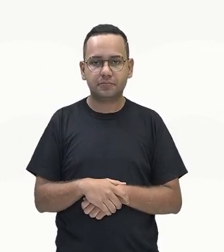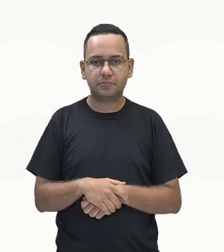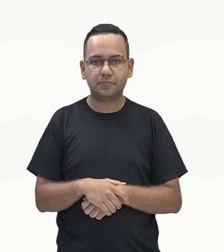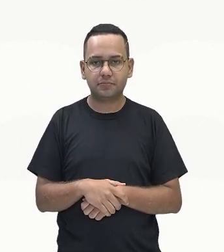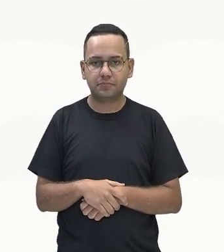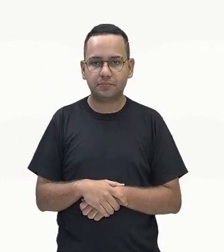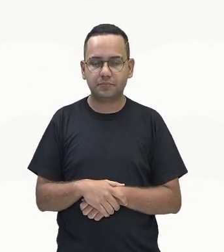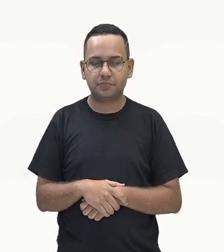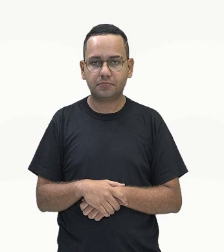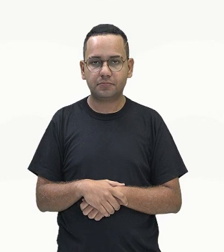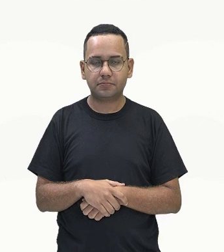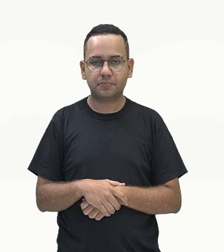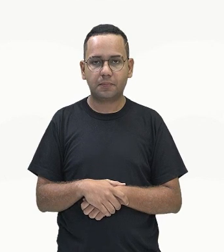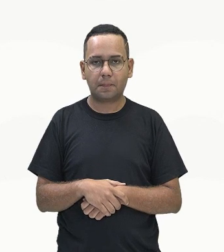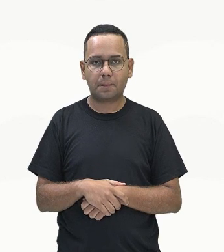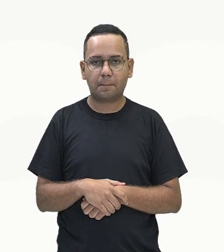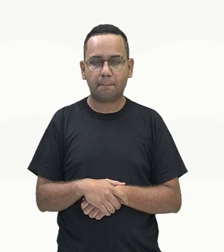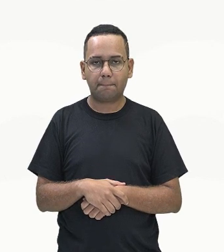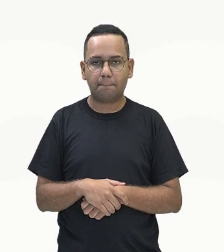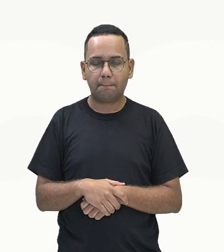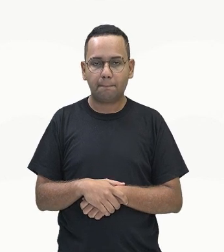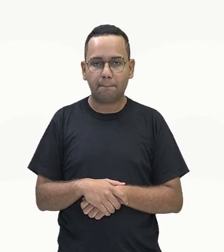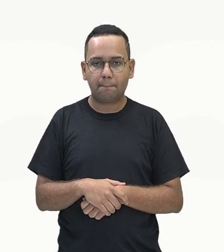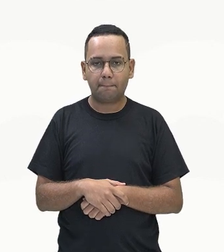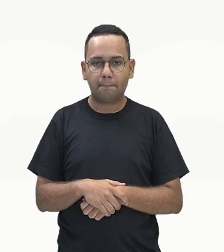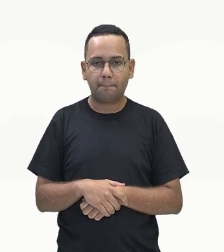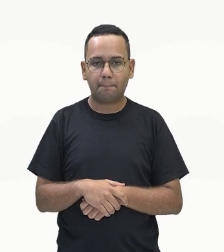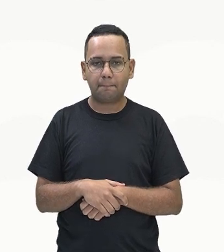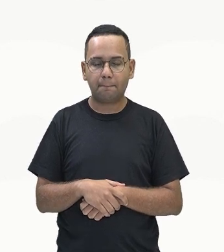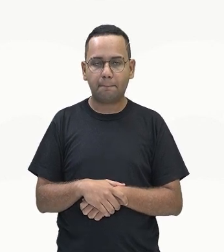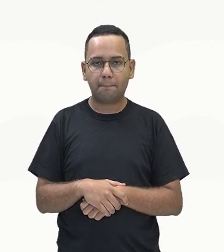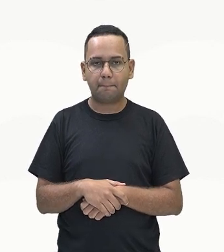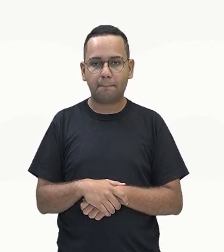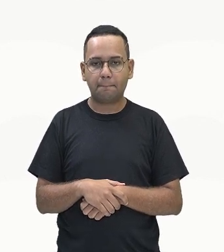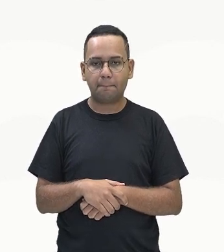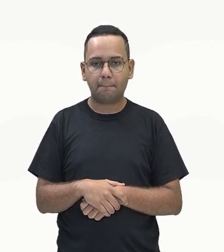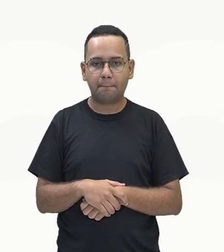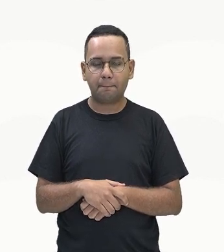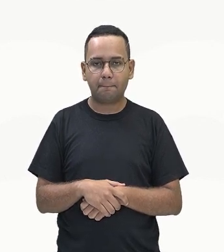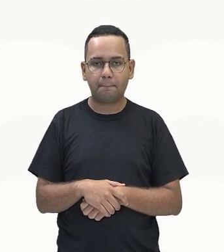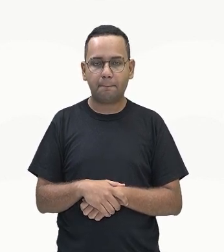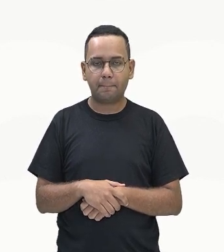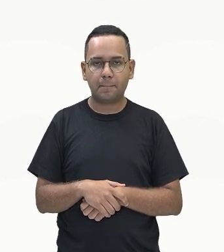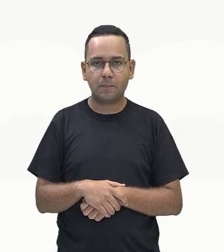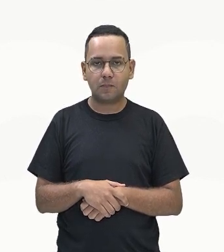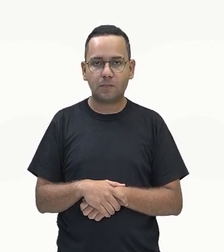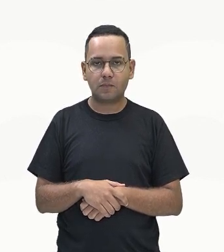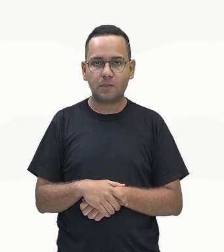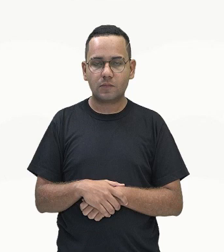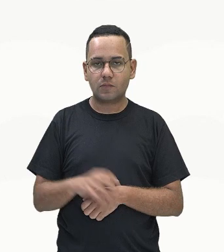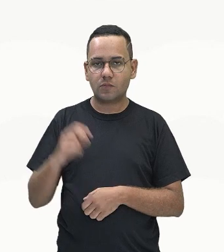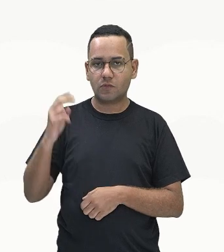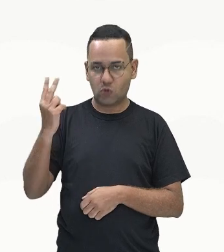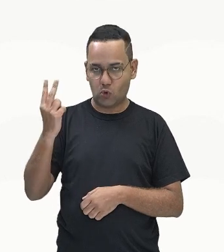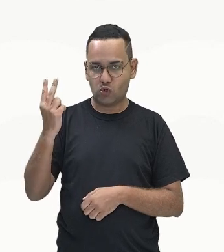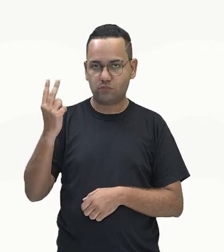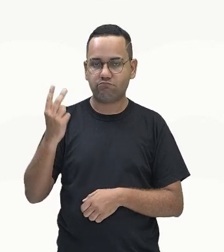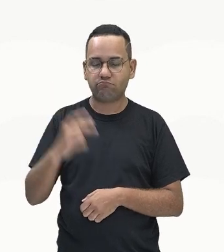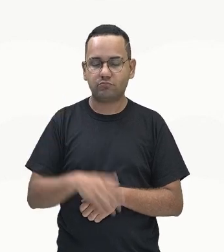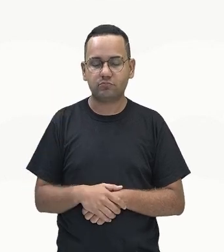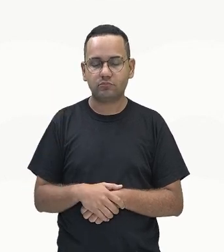o nosso período de tempo, que foi destacado no nosso texto, ele é 2 anos.